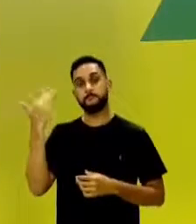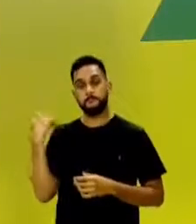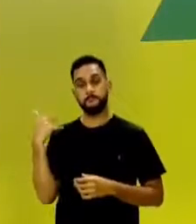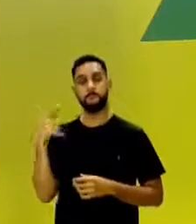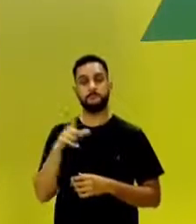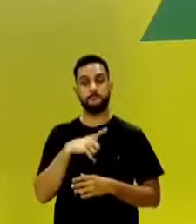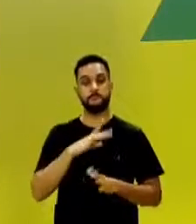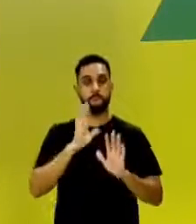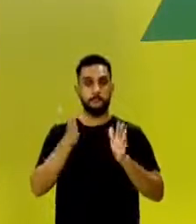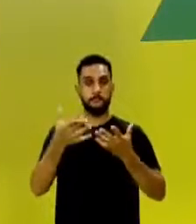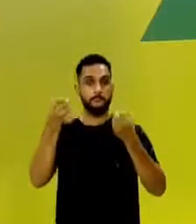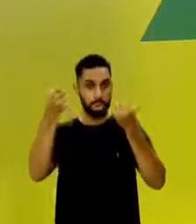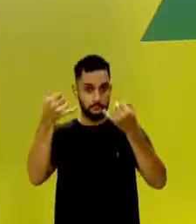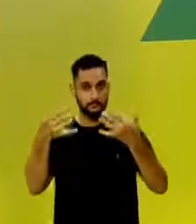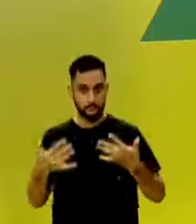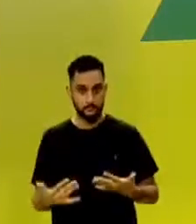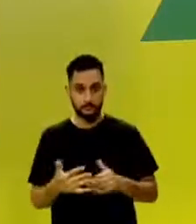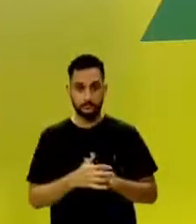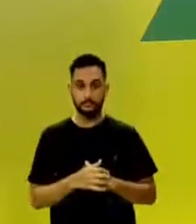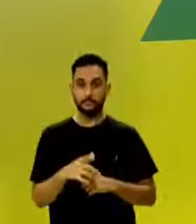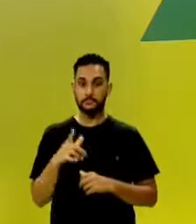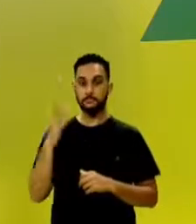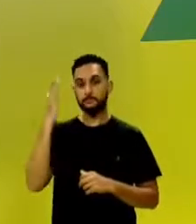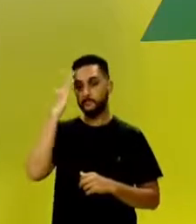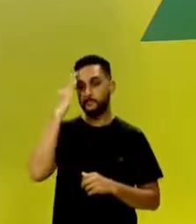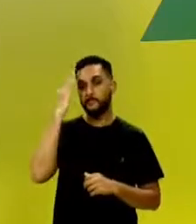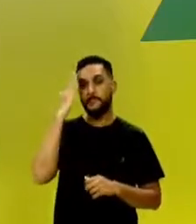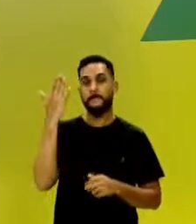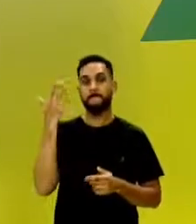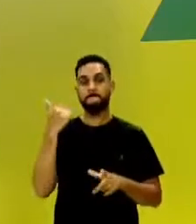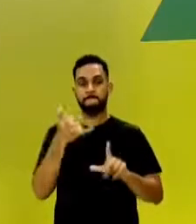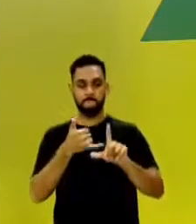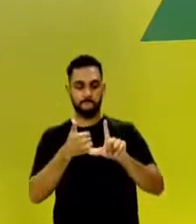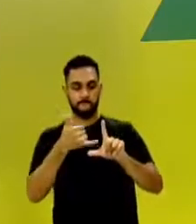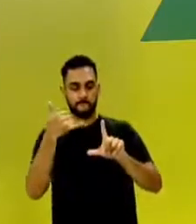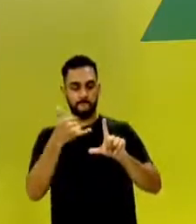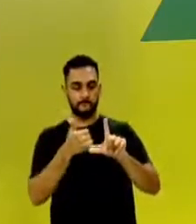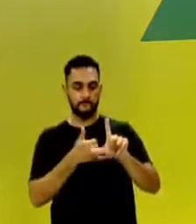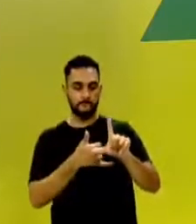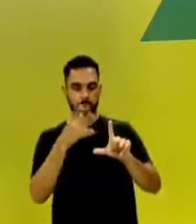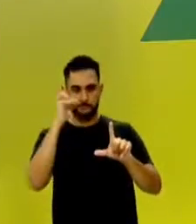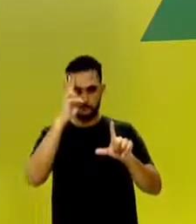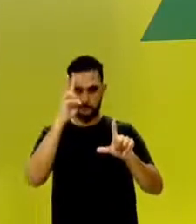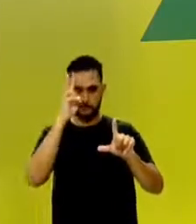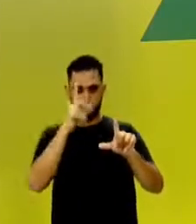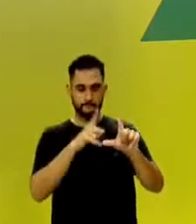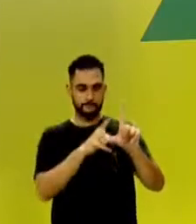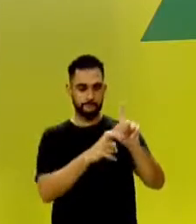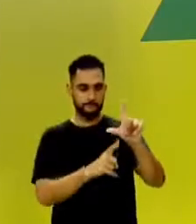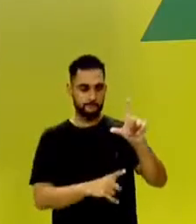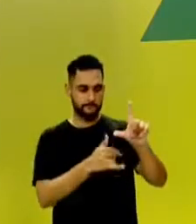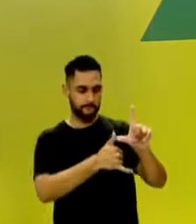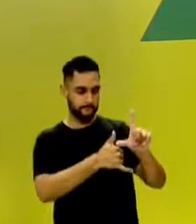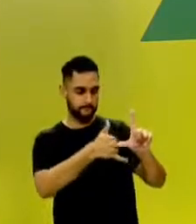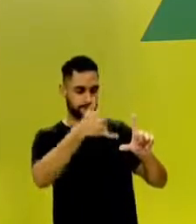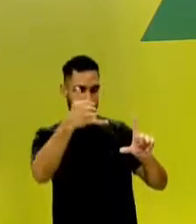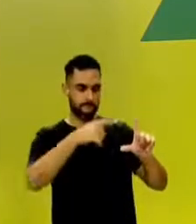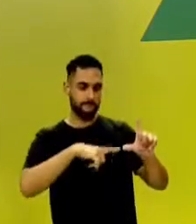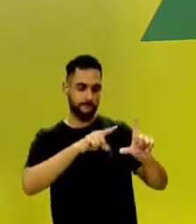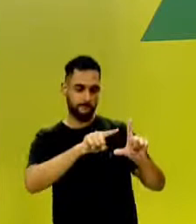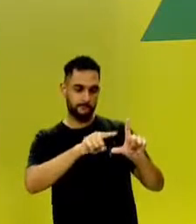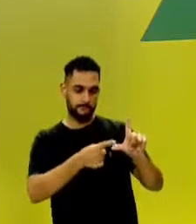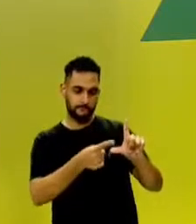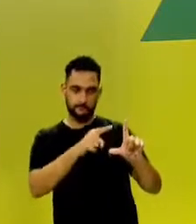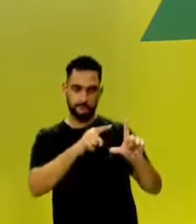inclinação da reta né a inclinação da reta ela vai ser o ângulo formado pela reta e o eixo